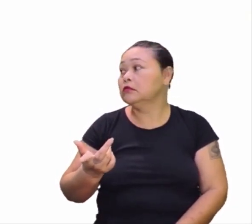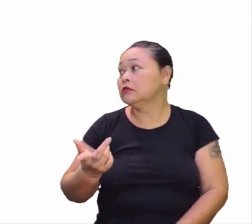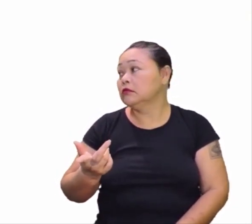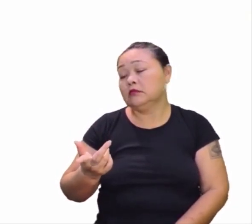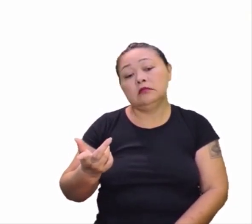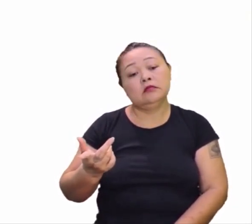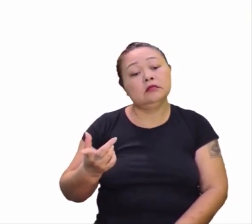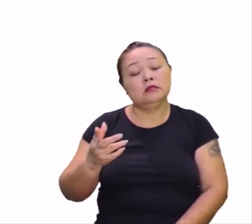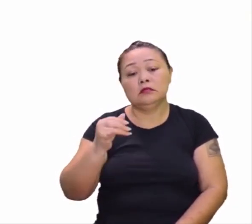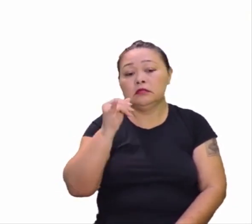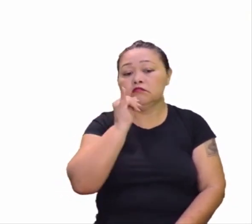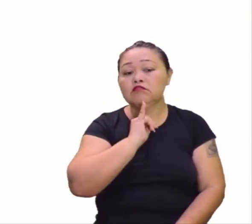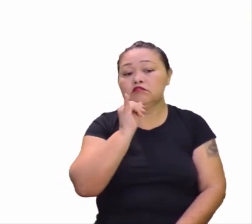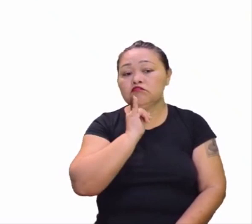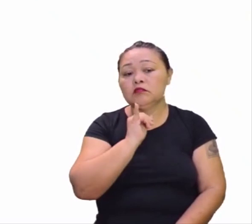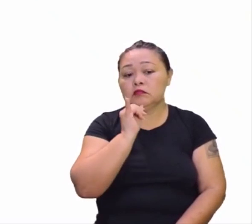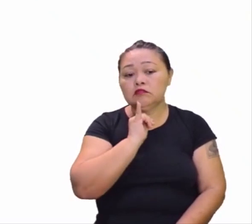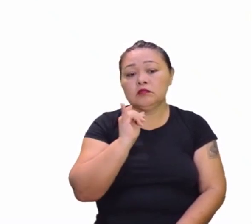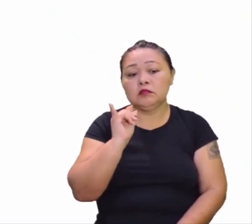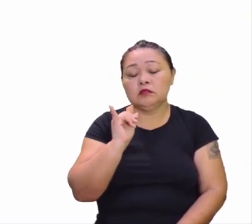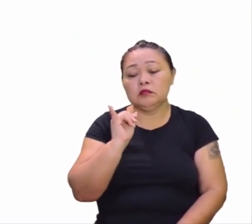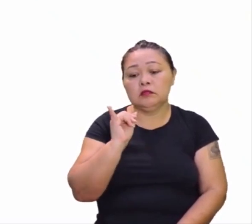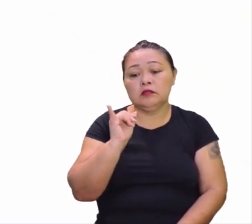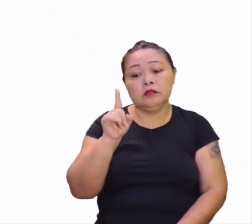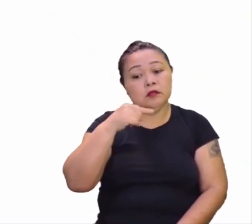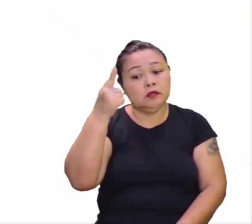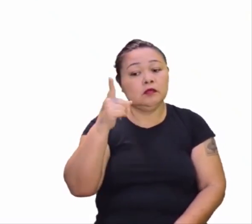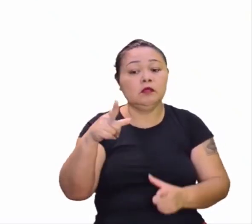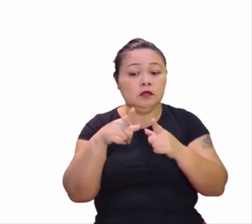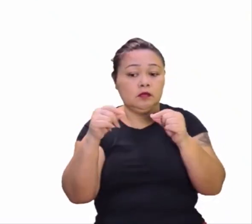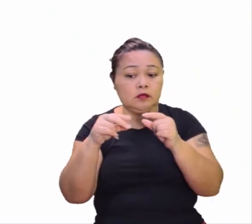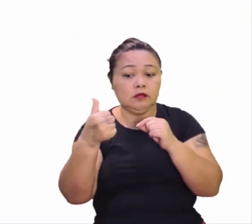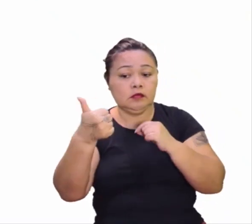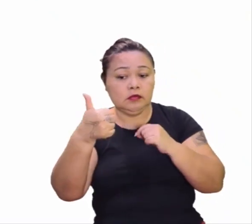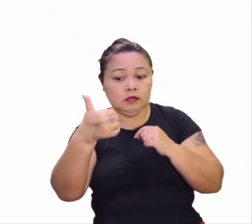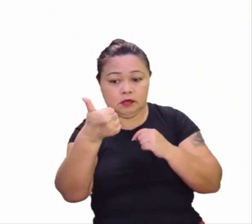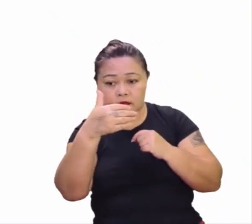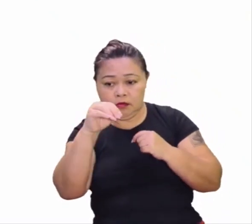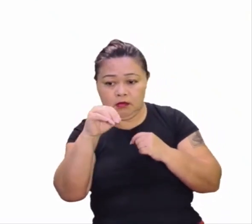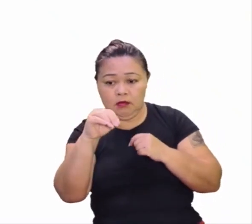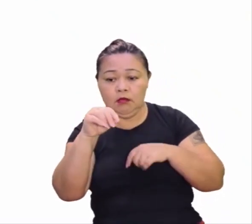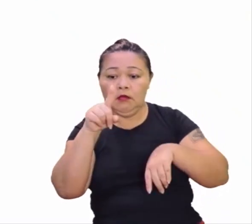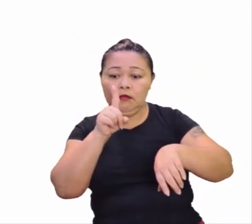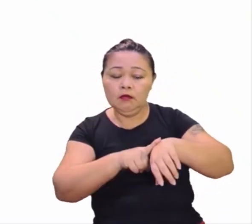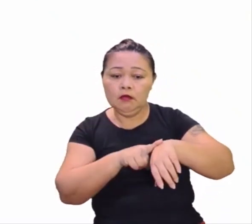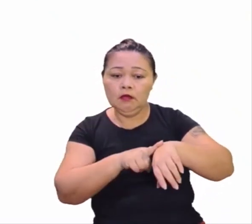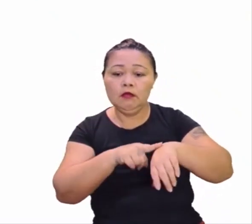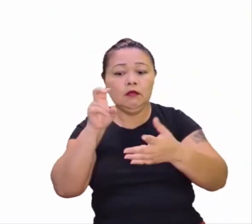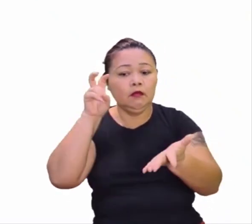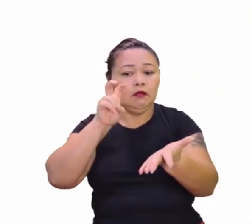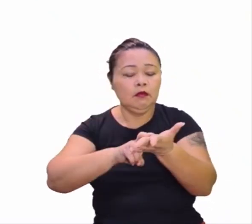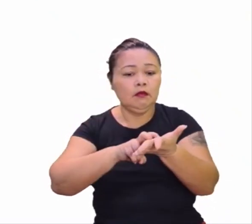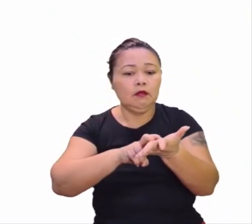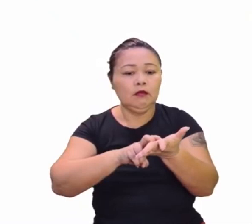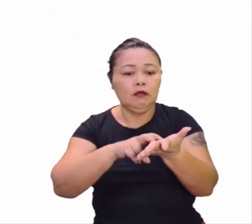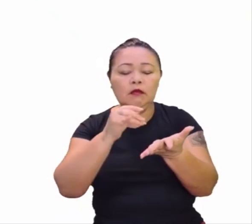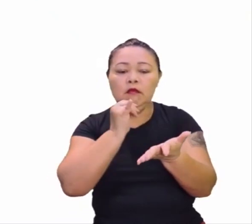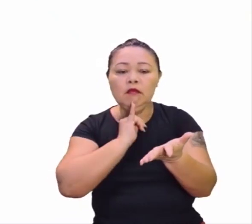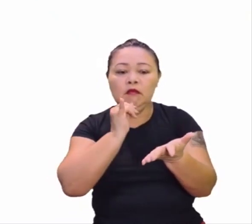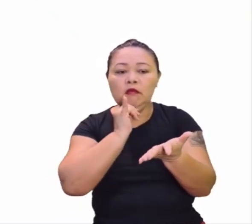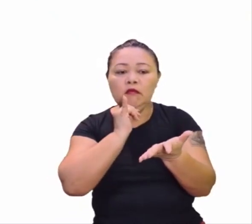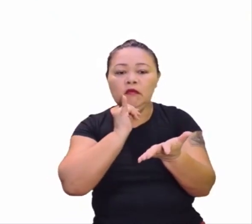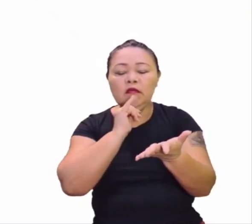Então, se aqui, por exemplo, agora, vamos colocar uma hora em Brasília é 10 horas da manhã, um